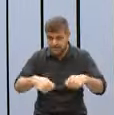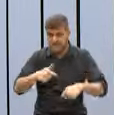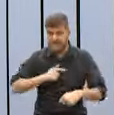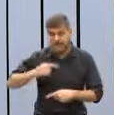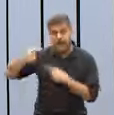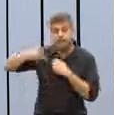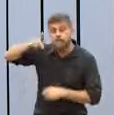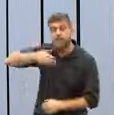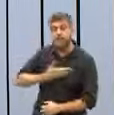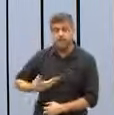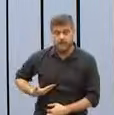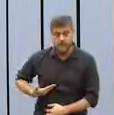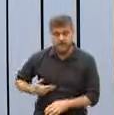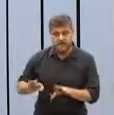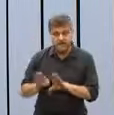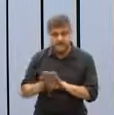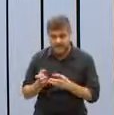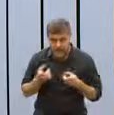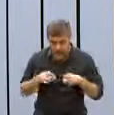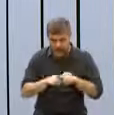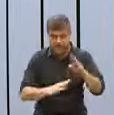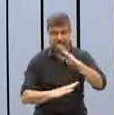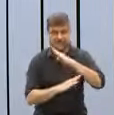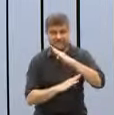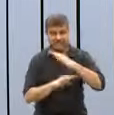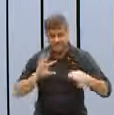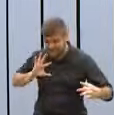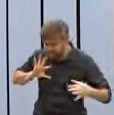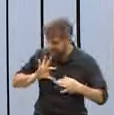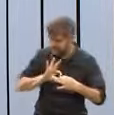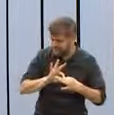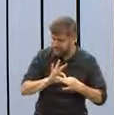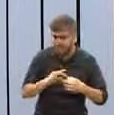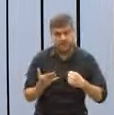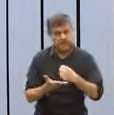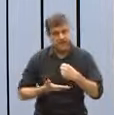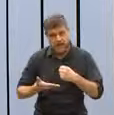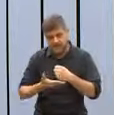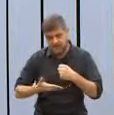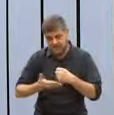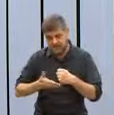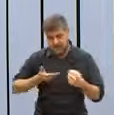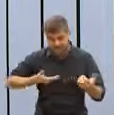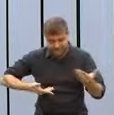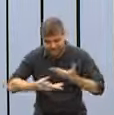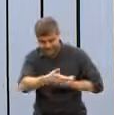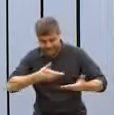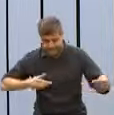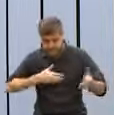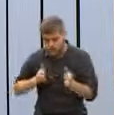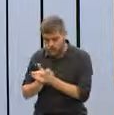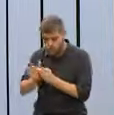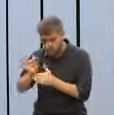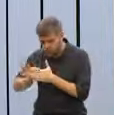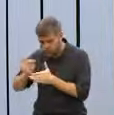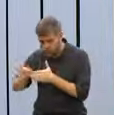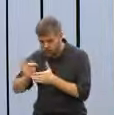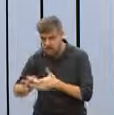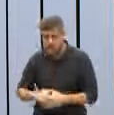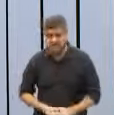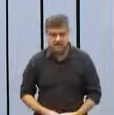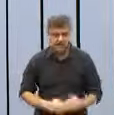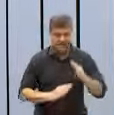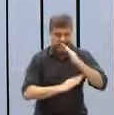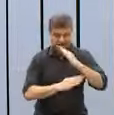né? Mas para isso precisa ter política pública, por isso até que a parceria com a Câmara é fundamental. É fundamental, essa articulação, essa interface que nós temos.